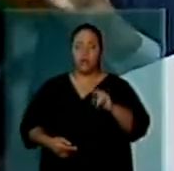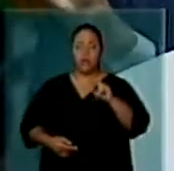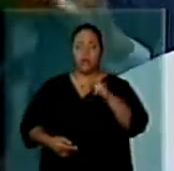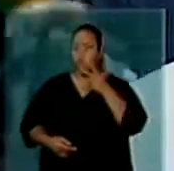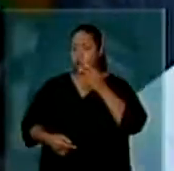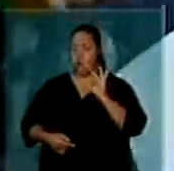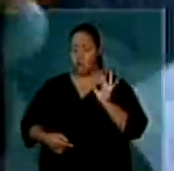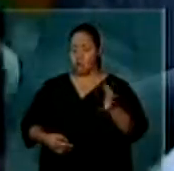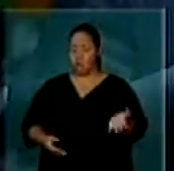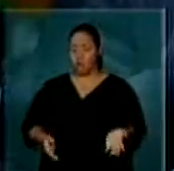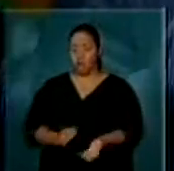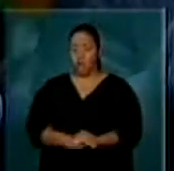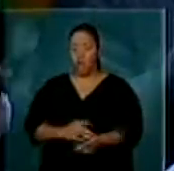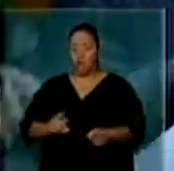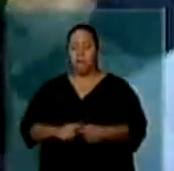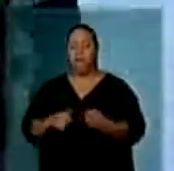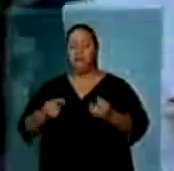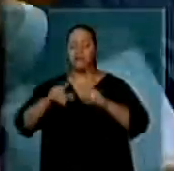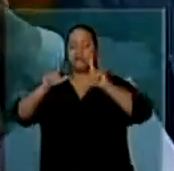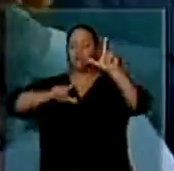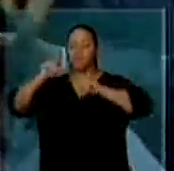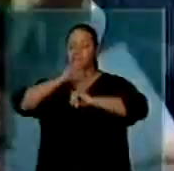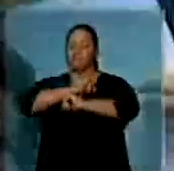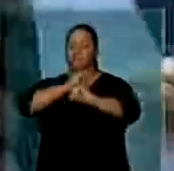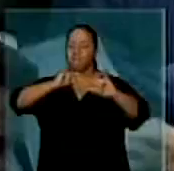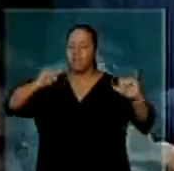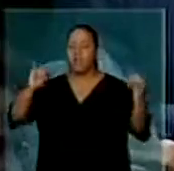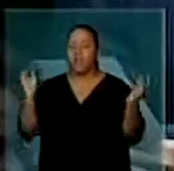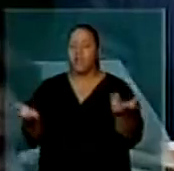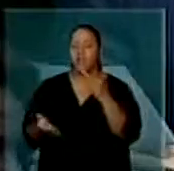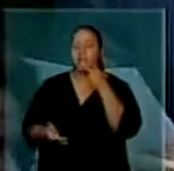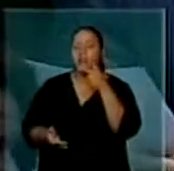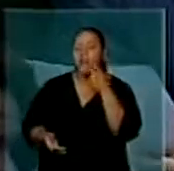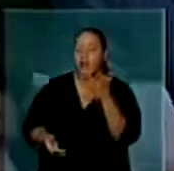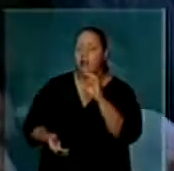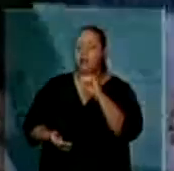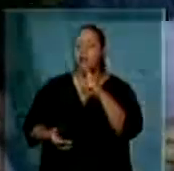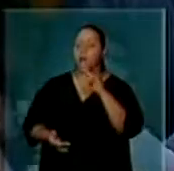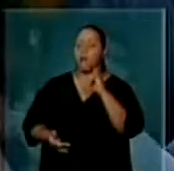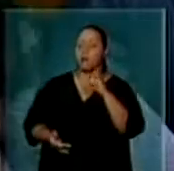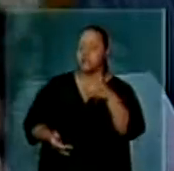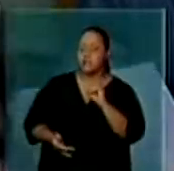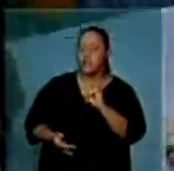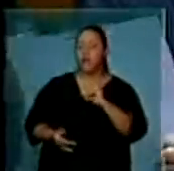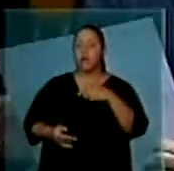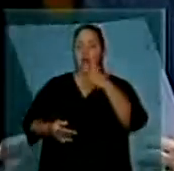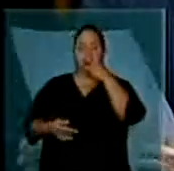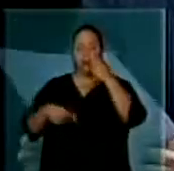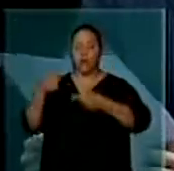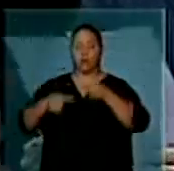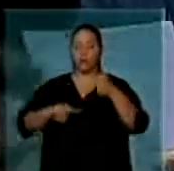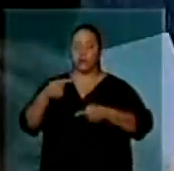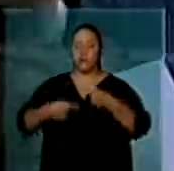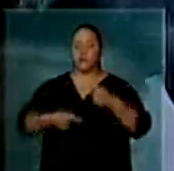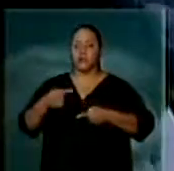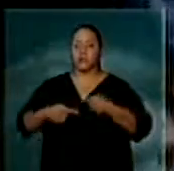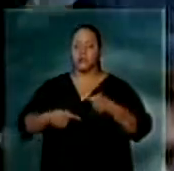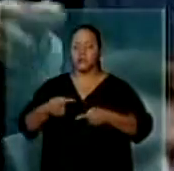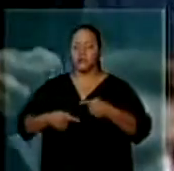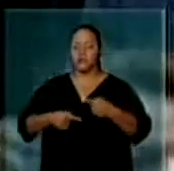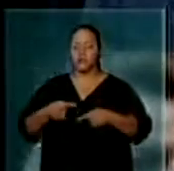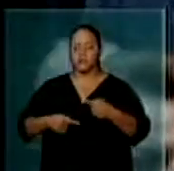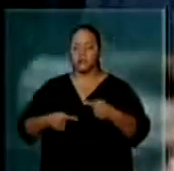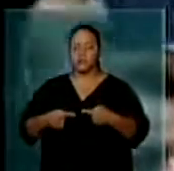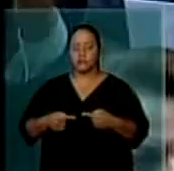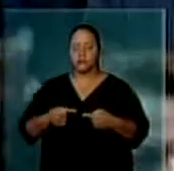ventilou. Mas como a mídia interessa a setores de oposição, esse debate seletivo ideológico, o que